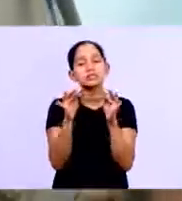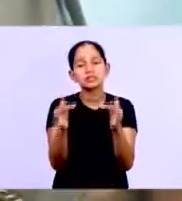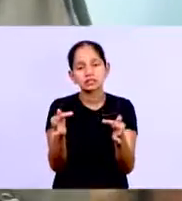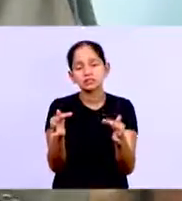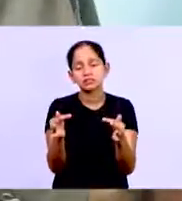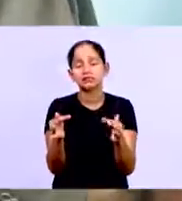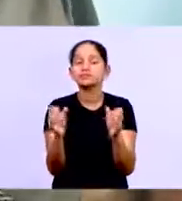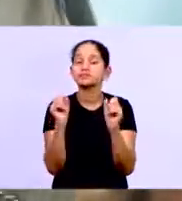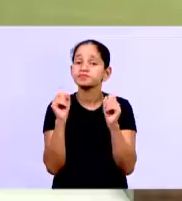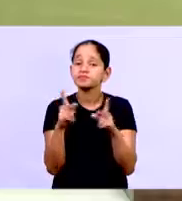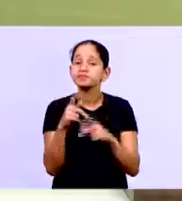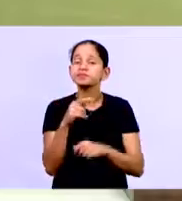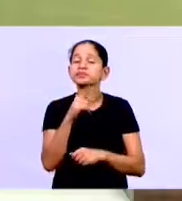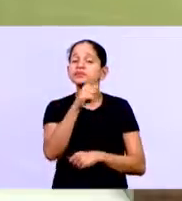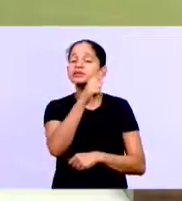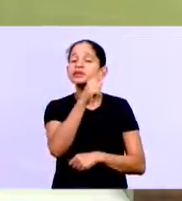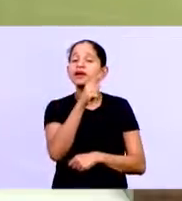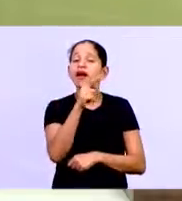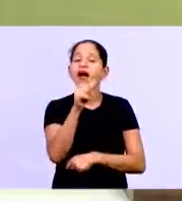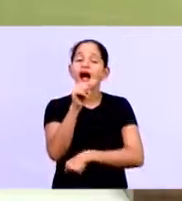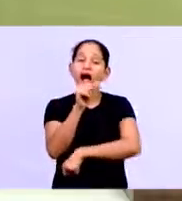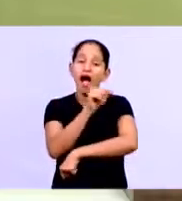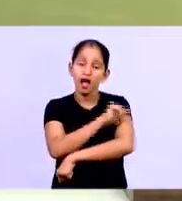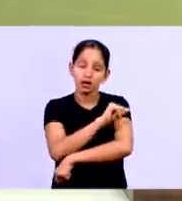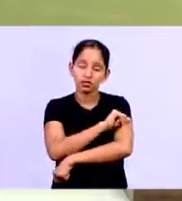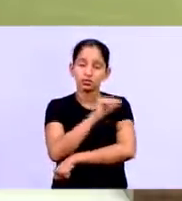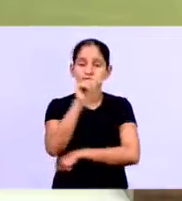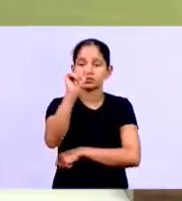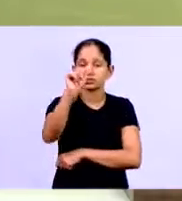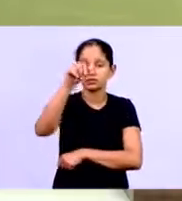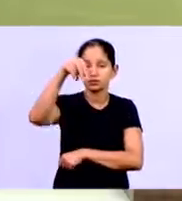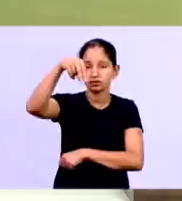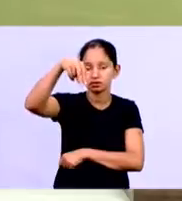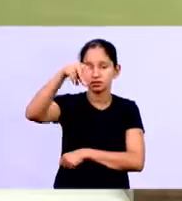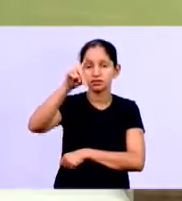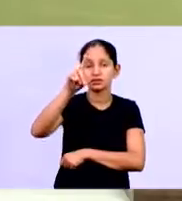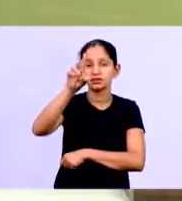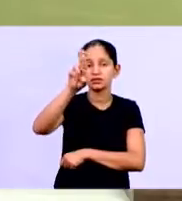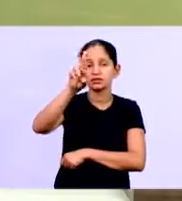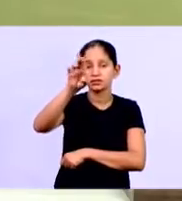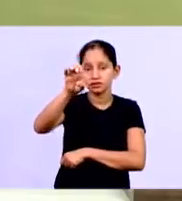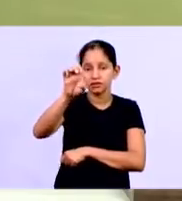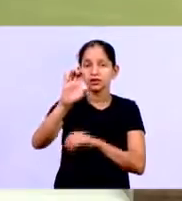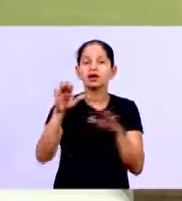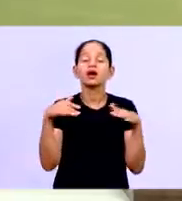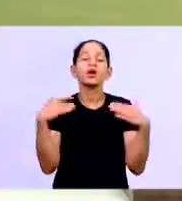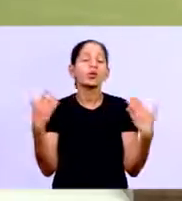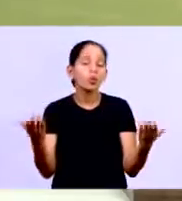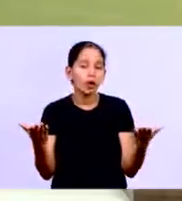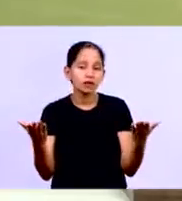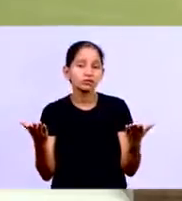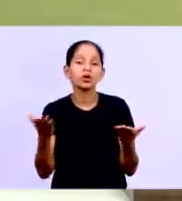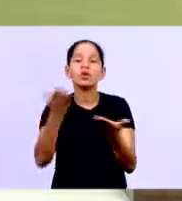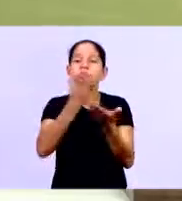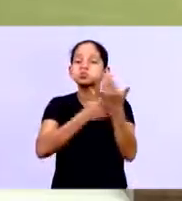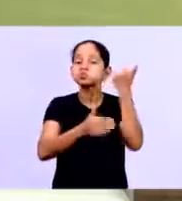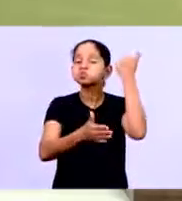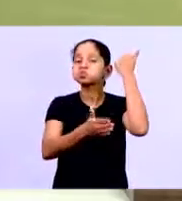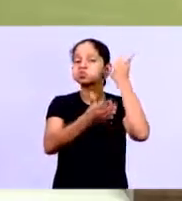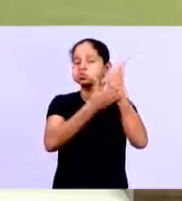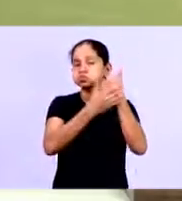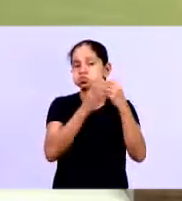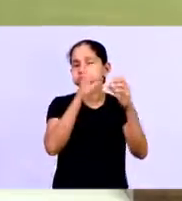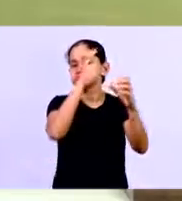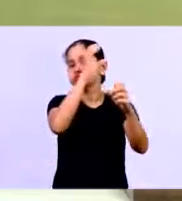Rafael? O aluno André de Espigão pergunta, no sistema de amortização SAC, como poderia descobrir o total que pagarei pelo